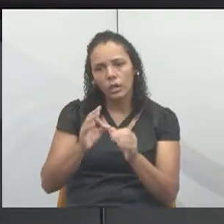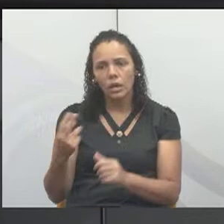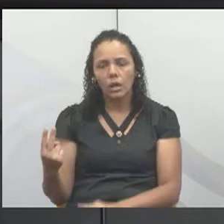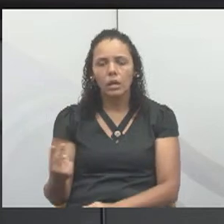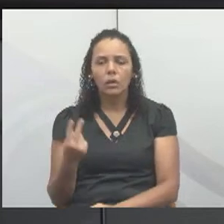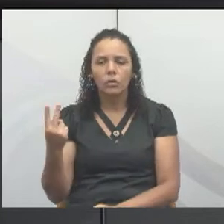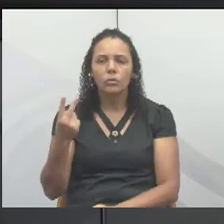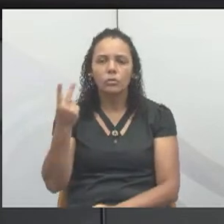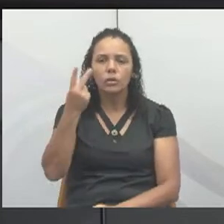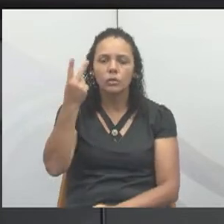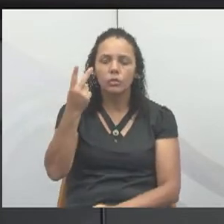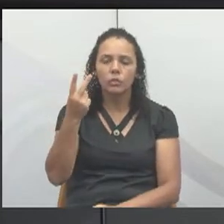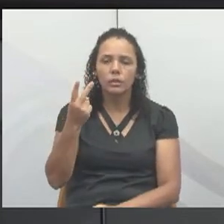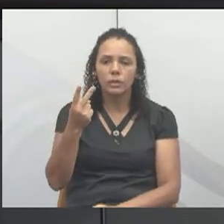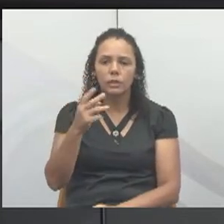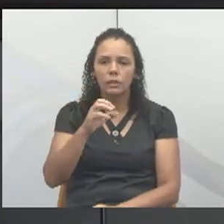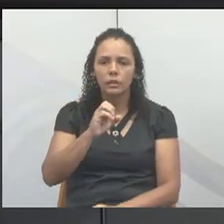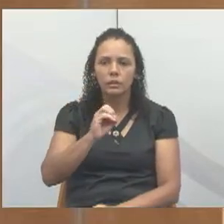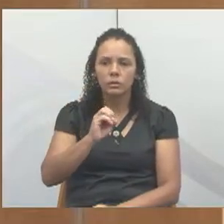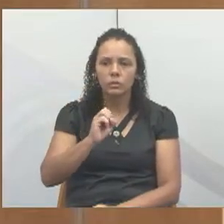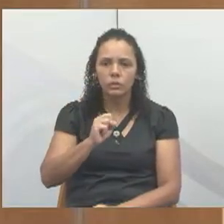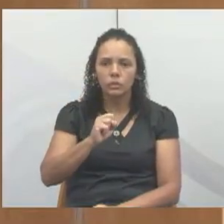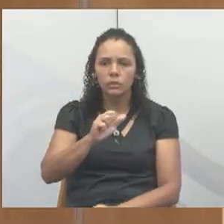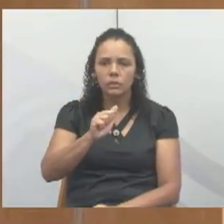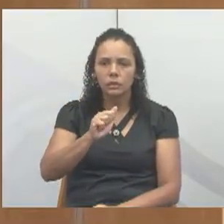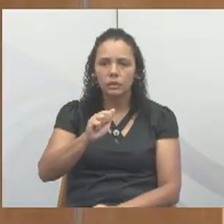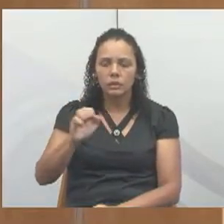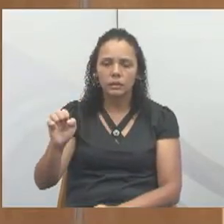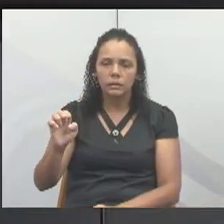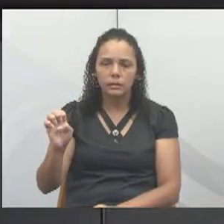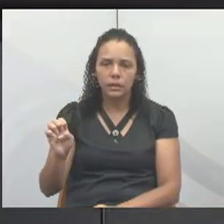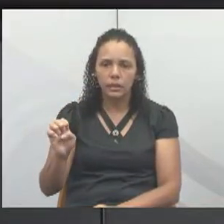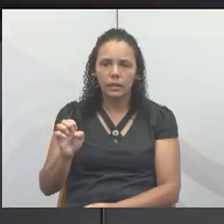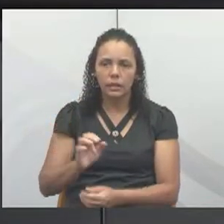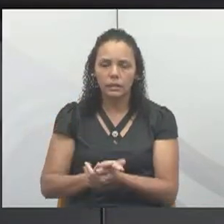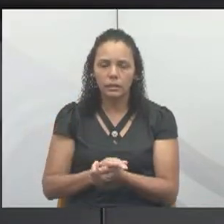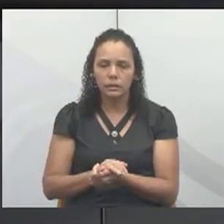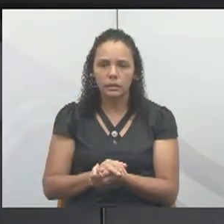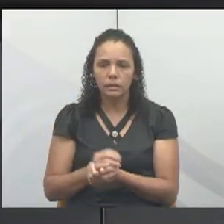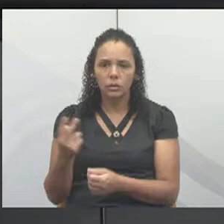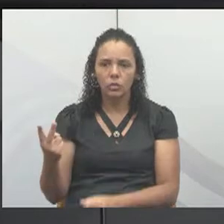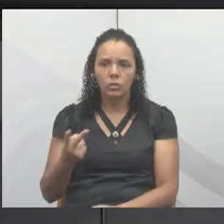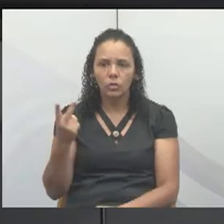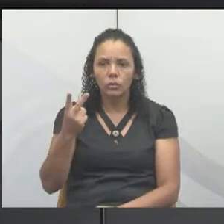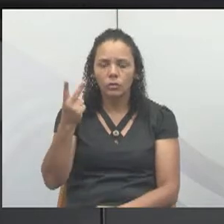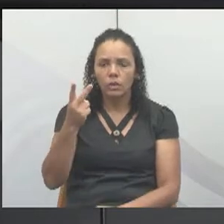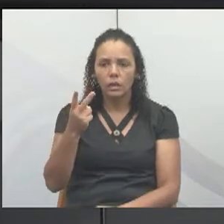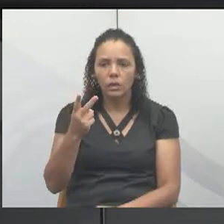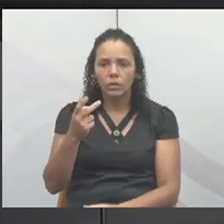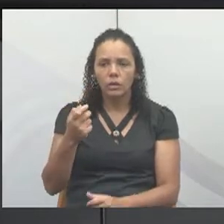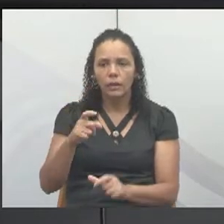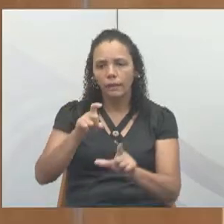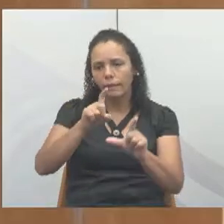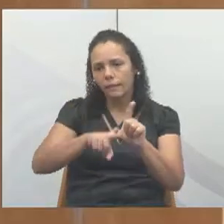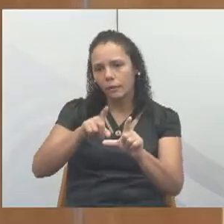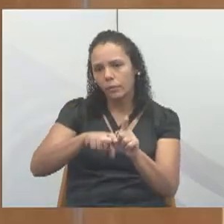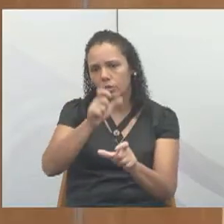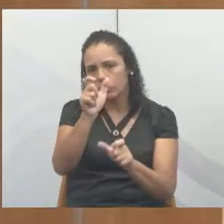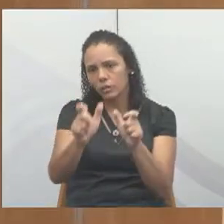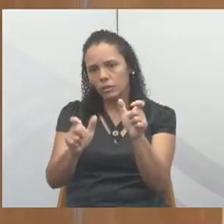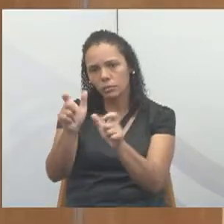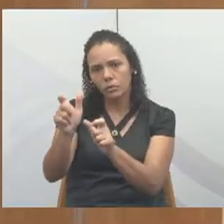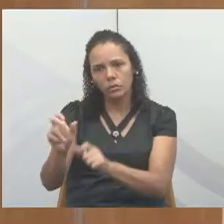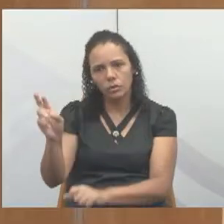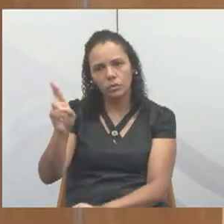tem uma receita vinculada. Isso, exatamente. O valor é definido só pelos usuários, pelo número de usuários, não é pela prefeitura. Não, o SAI é